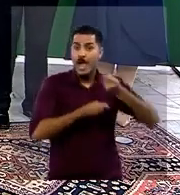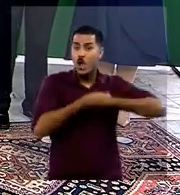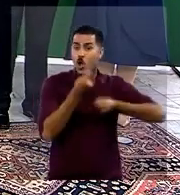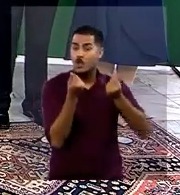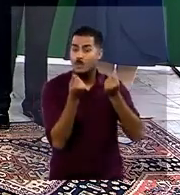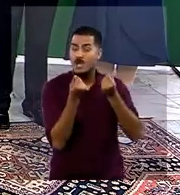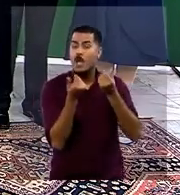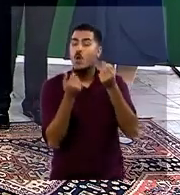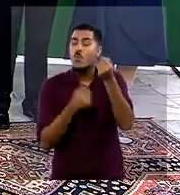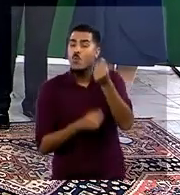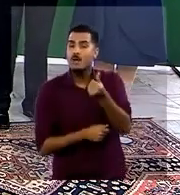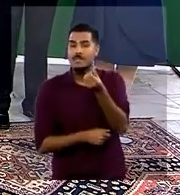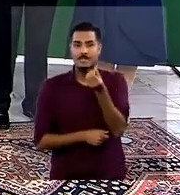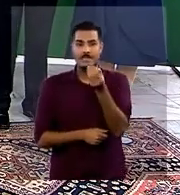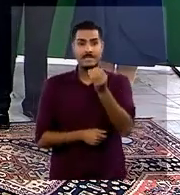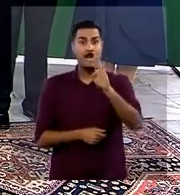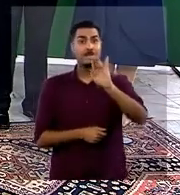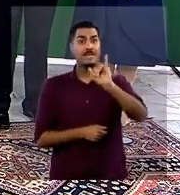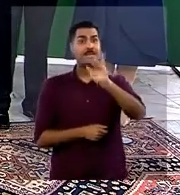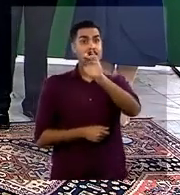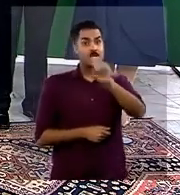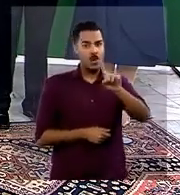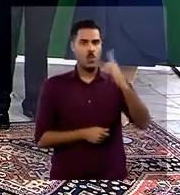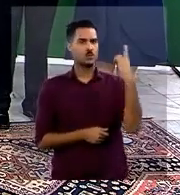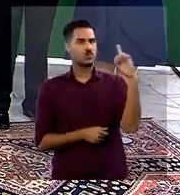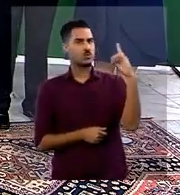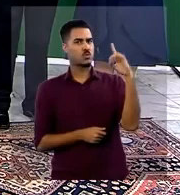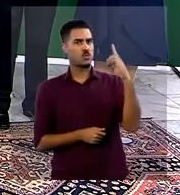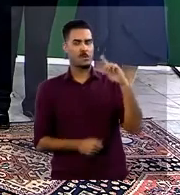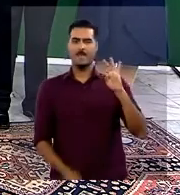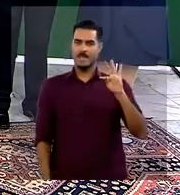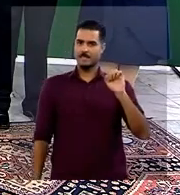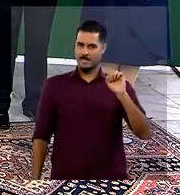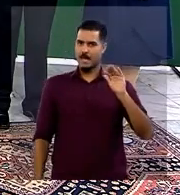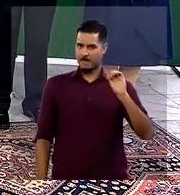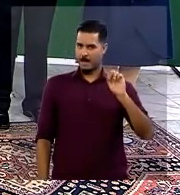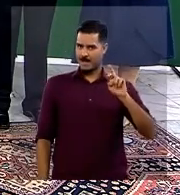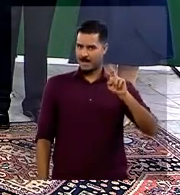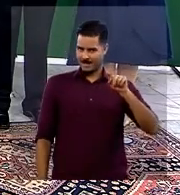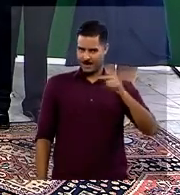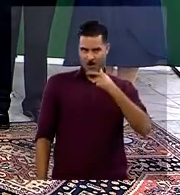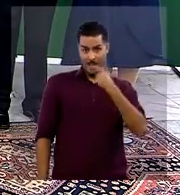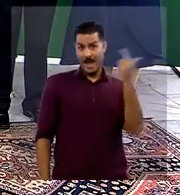60 bilhões de dólares. Tabaré Vázquez foi eleito em 30 de